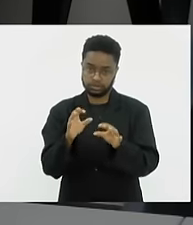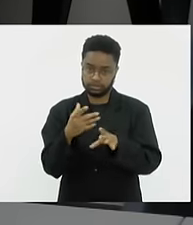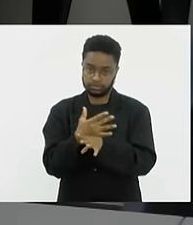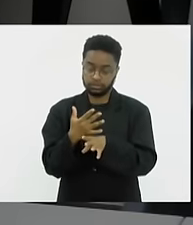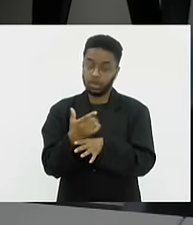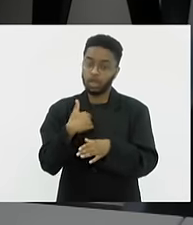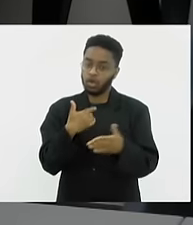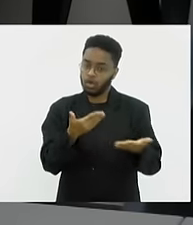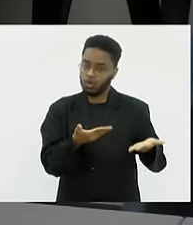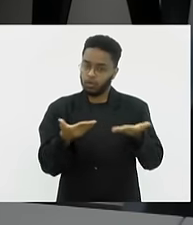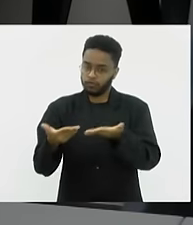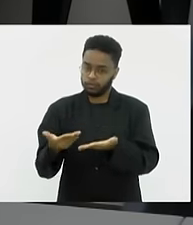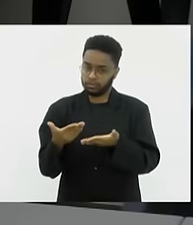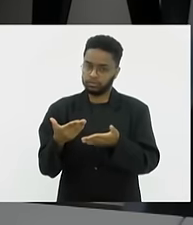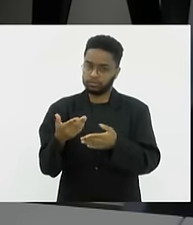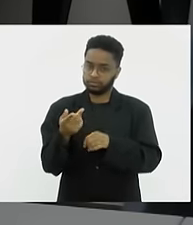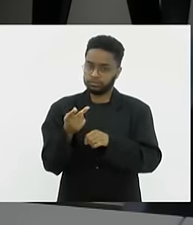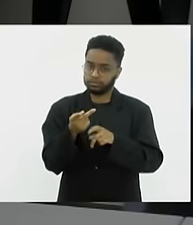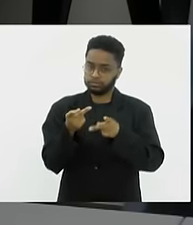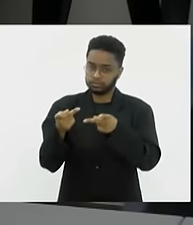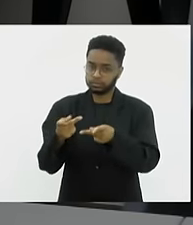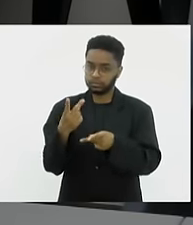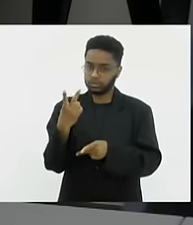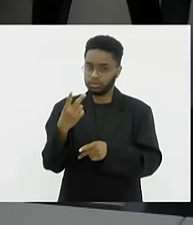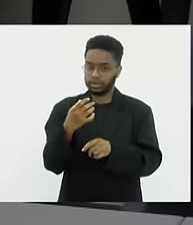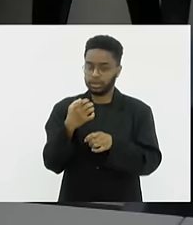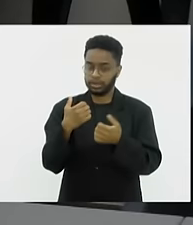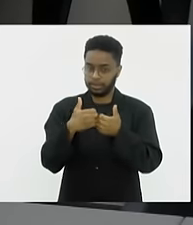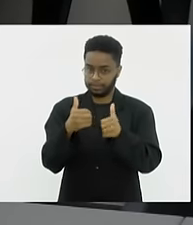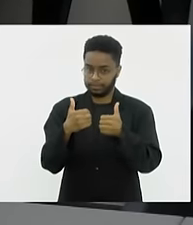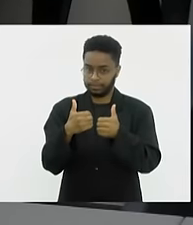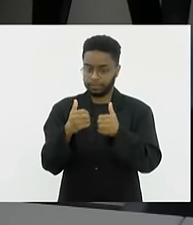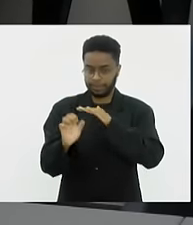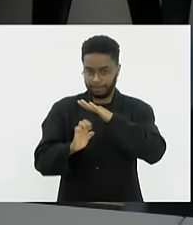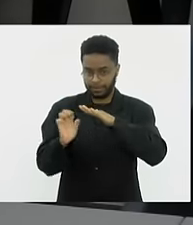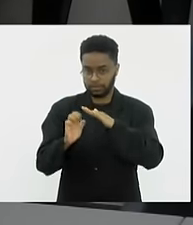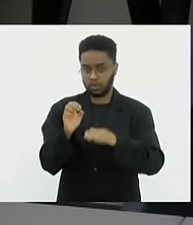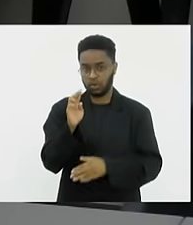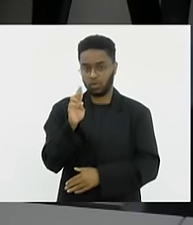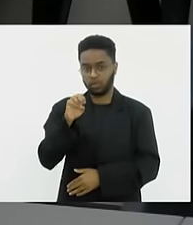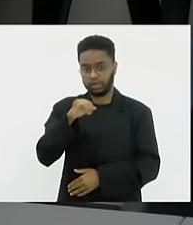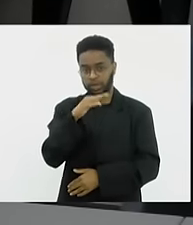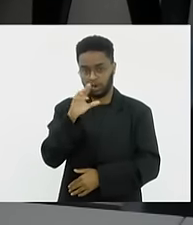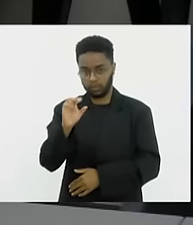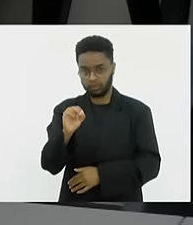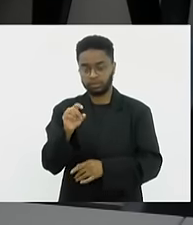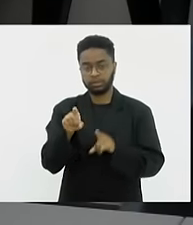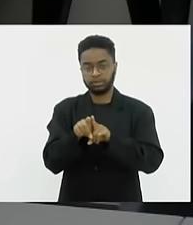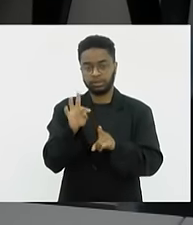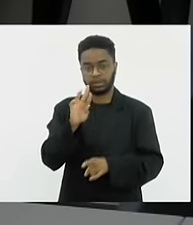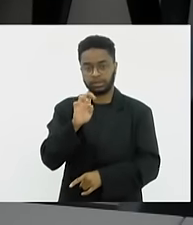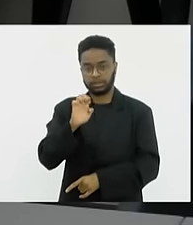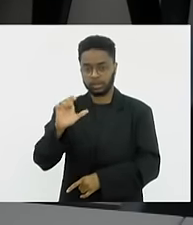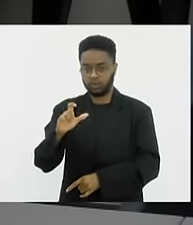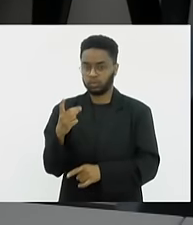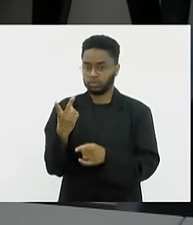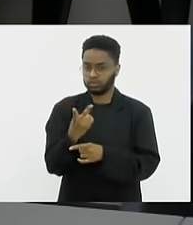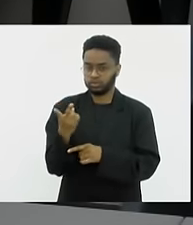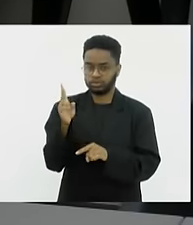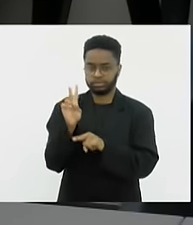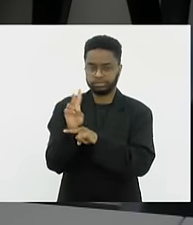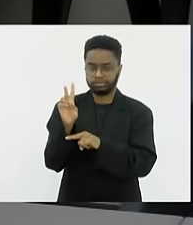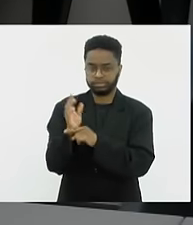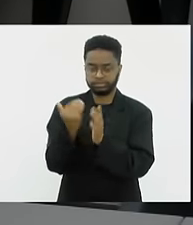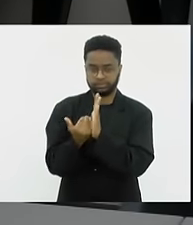o senhor aí duas empresas, União e Trel, duas protegidas, duas hiperprotegidas. É